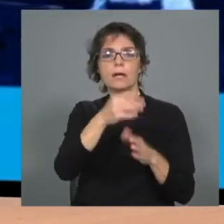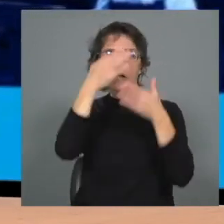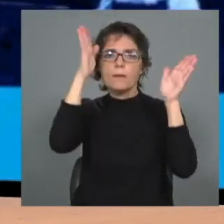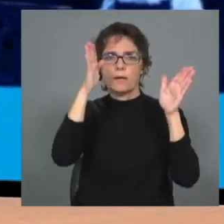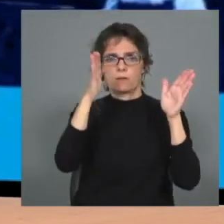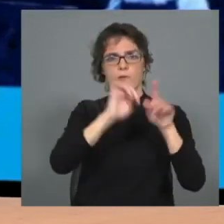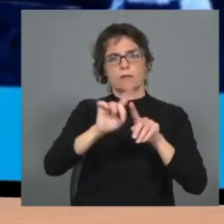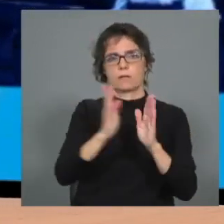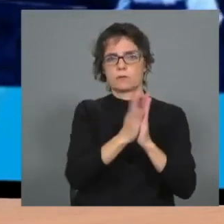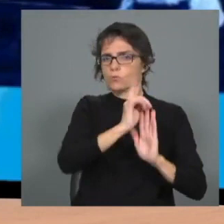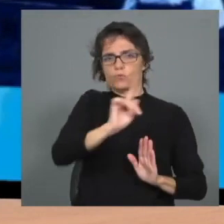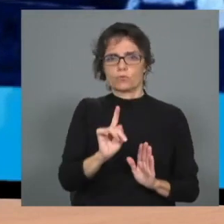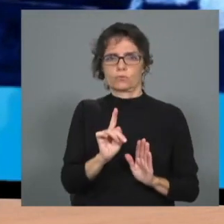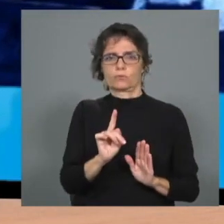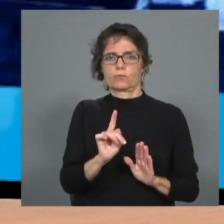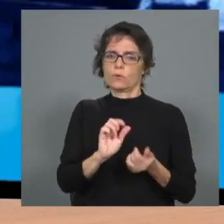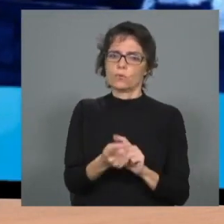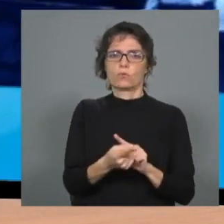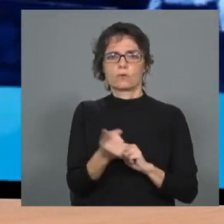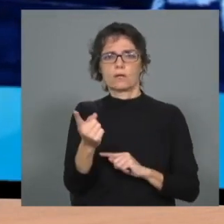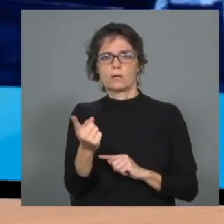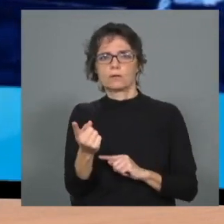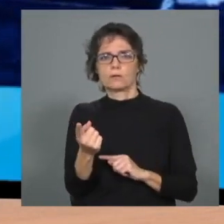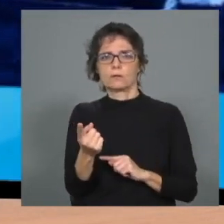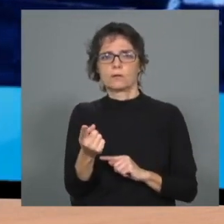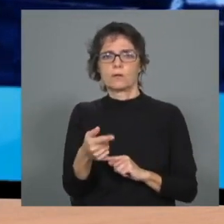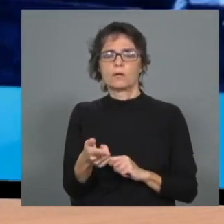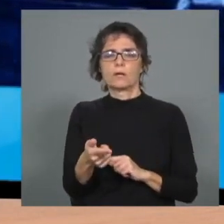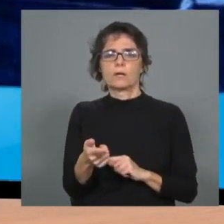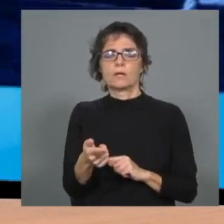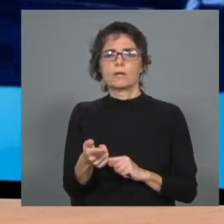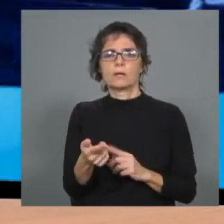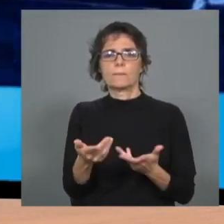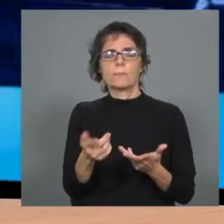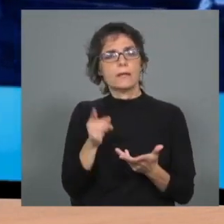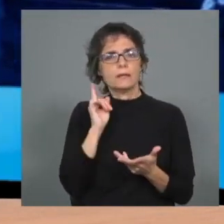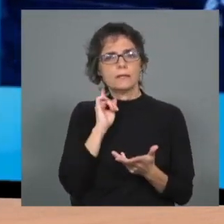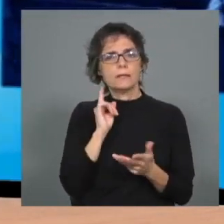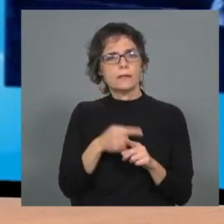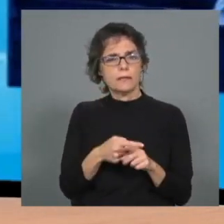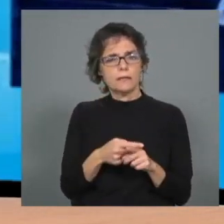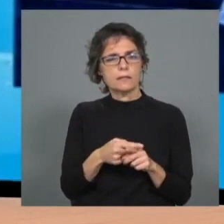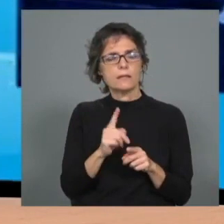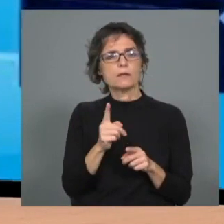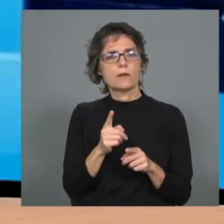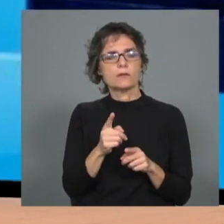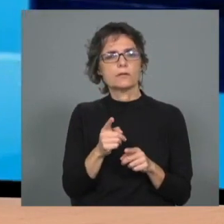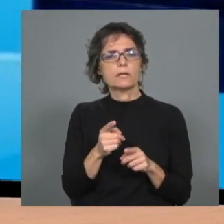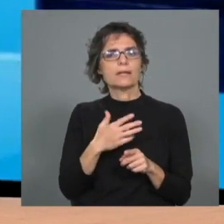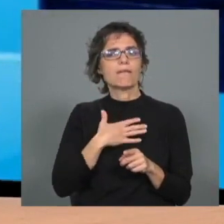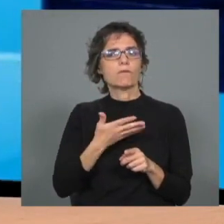portanto, selecionam o que vão fazer. Agora, o que é interessante é pensar que há um nível de tolerância que precisa